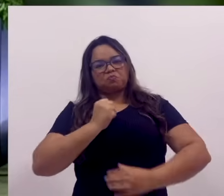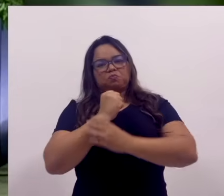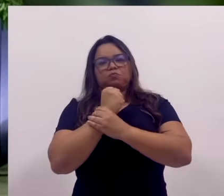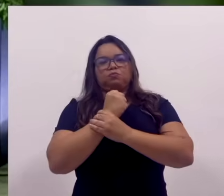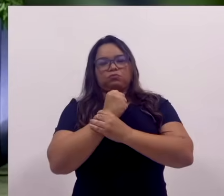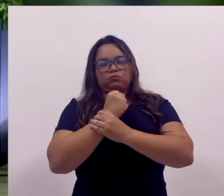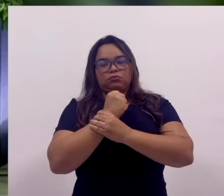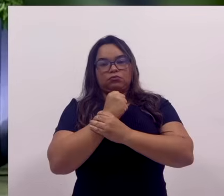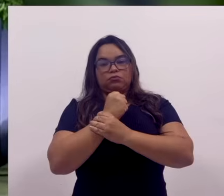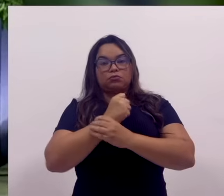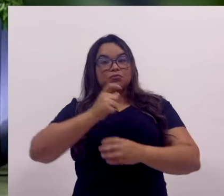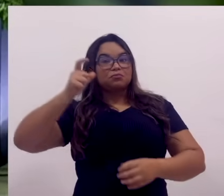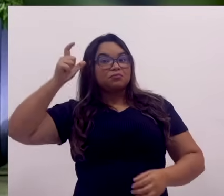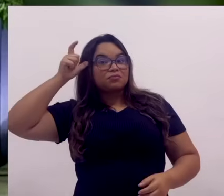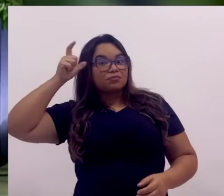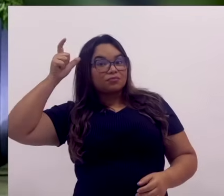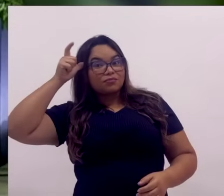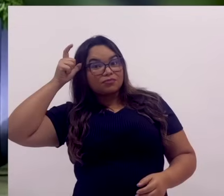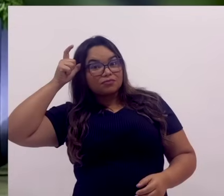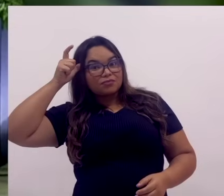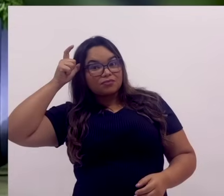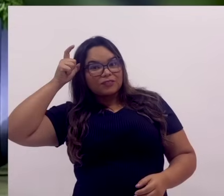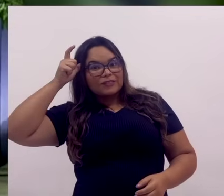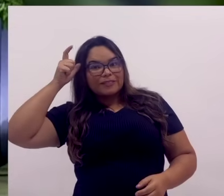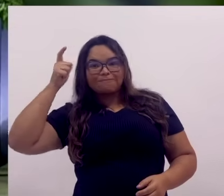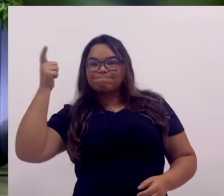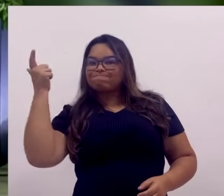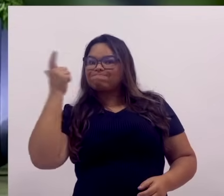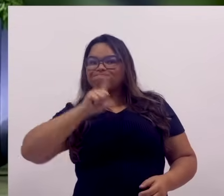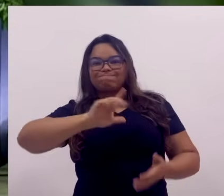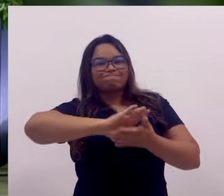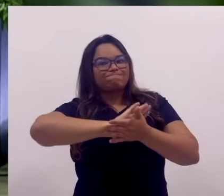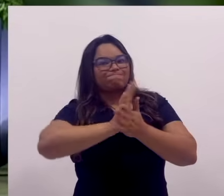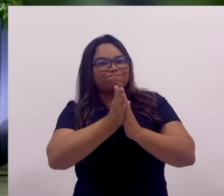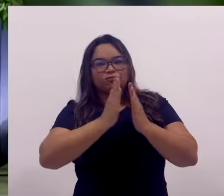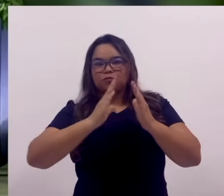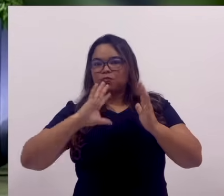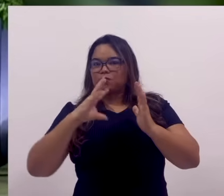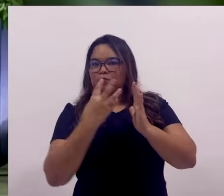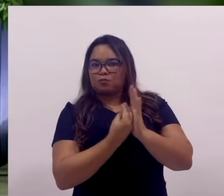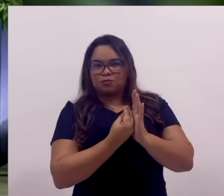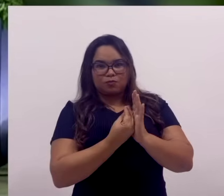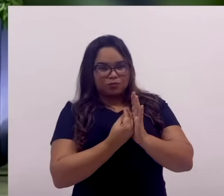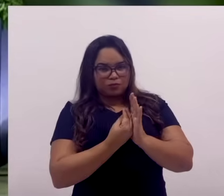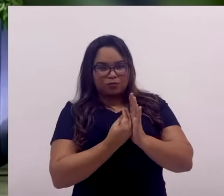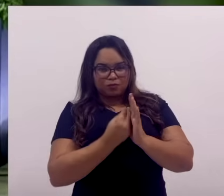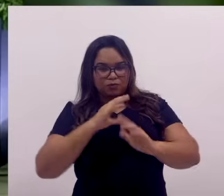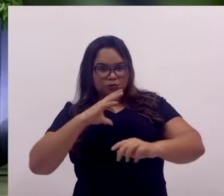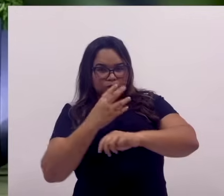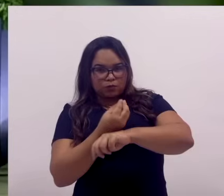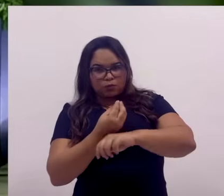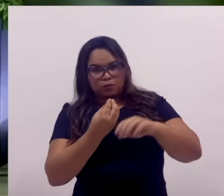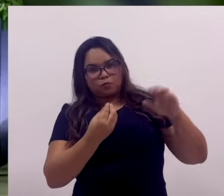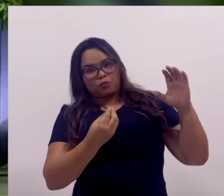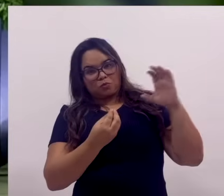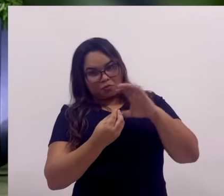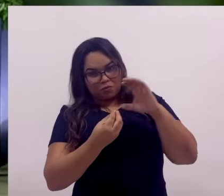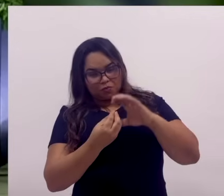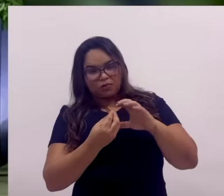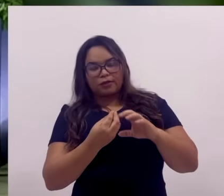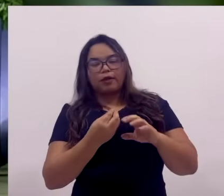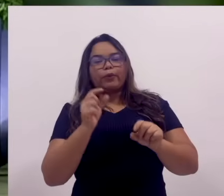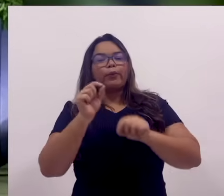Quando ele queimava um, 10 tomavam o seu lugar. Porque via uma fé dessas pessoas e o amor com que as suas